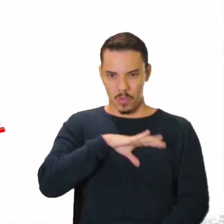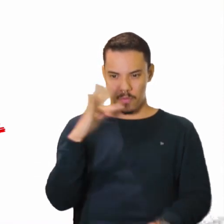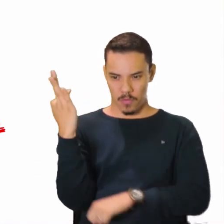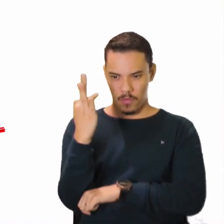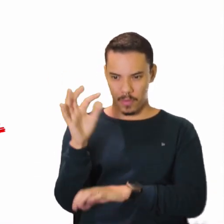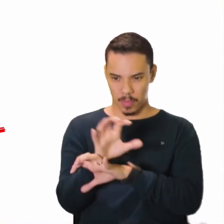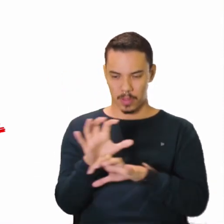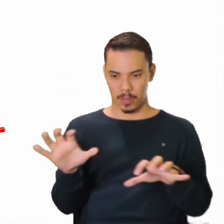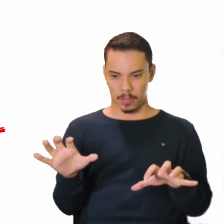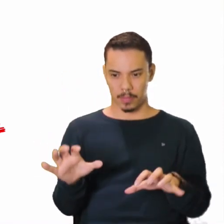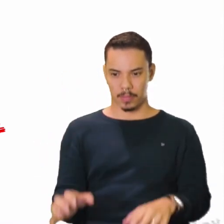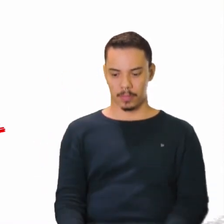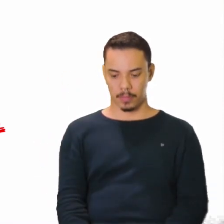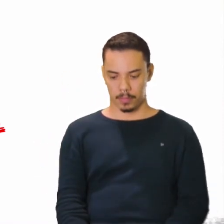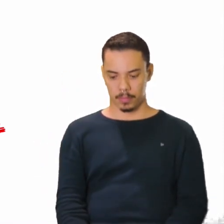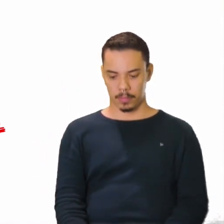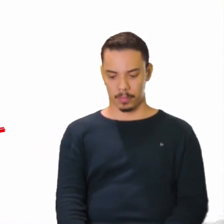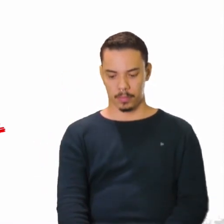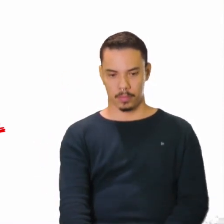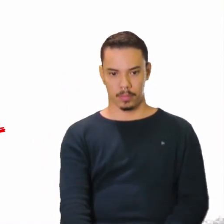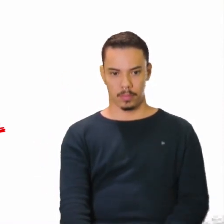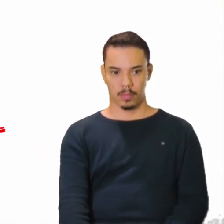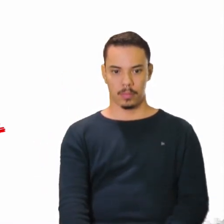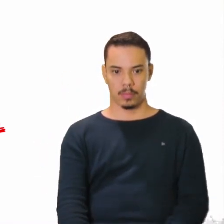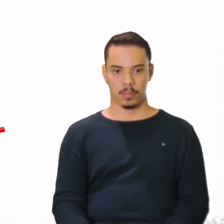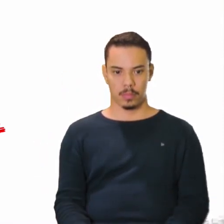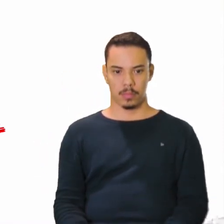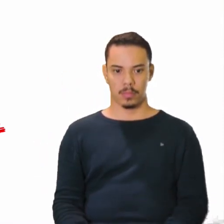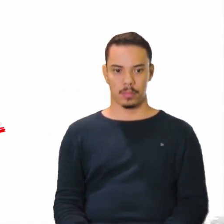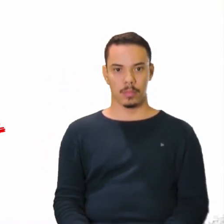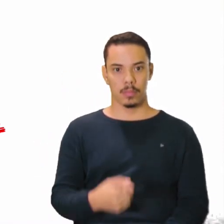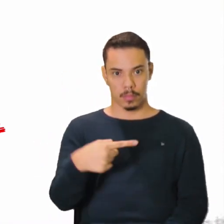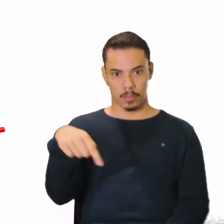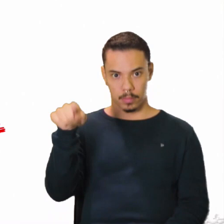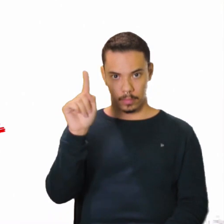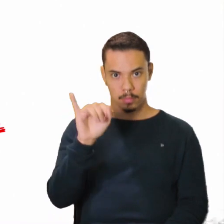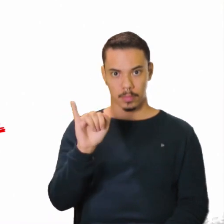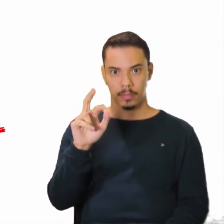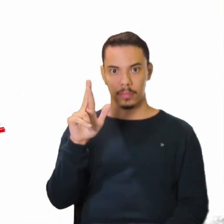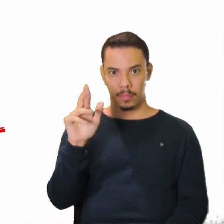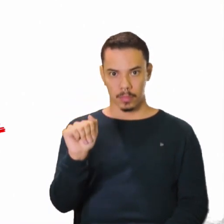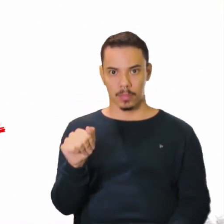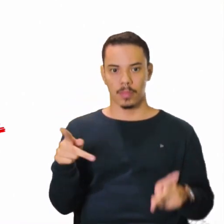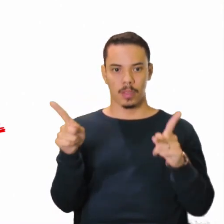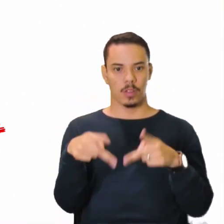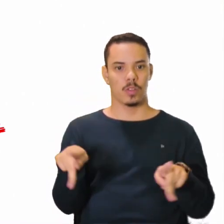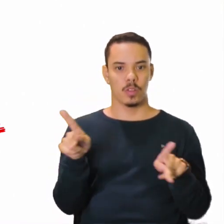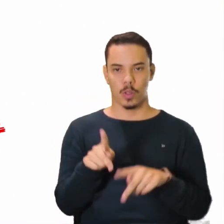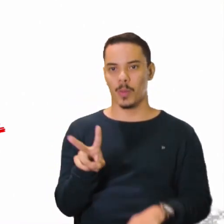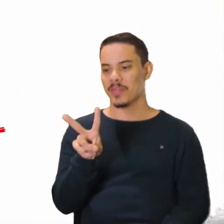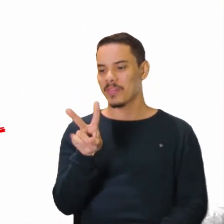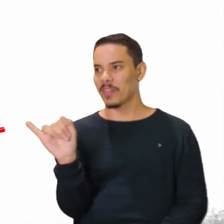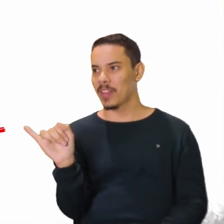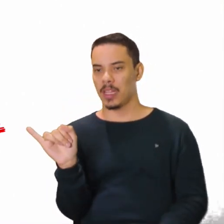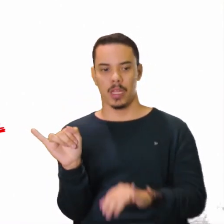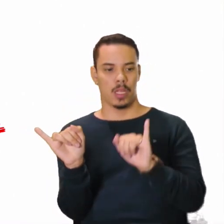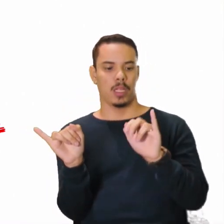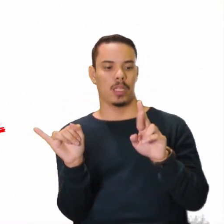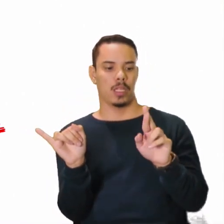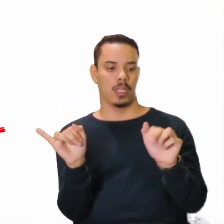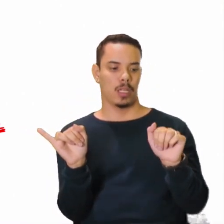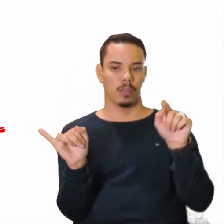como é? Você vai ao shopping? Não, você irá ao shopping? Isso. Então, acontece apenas,